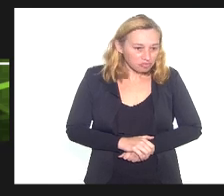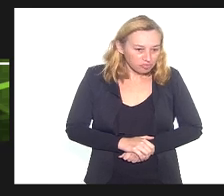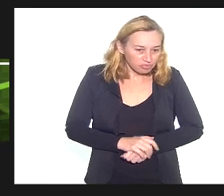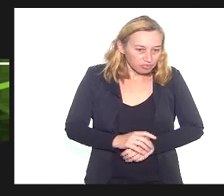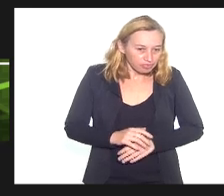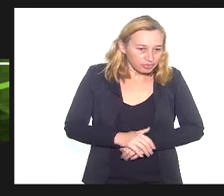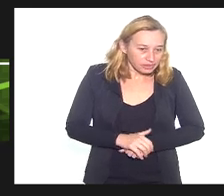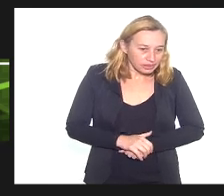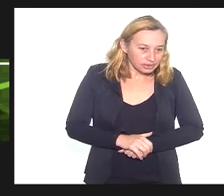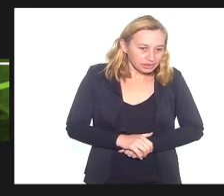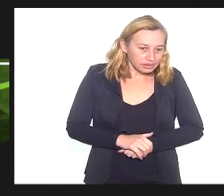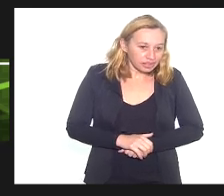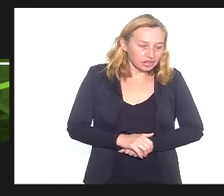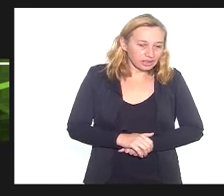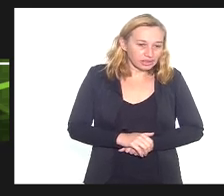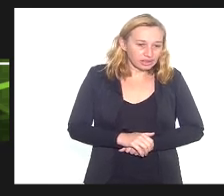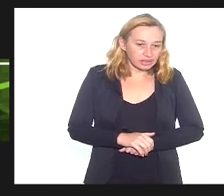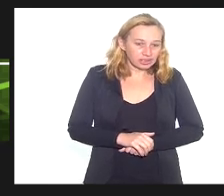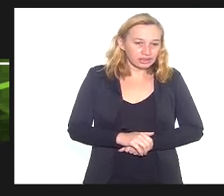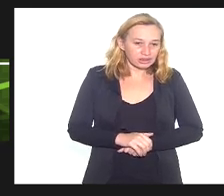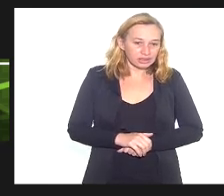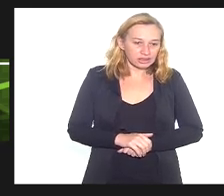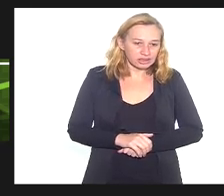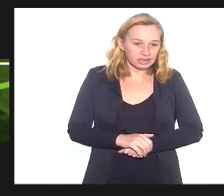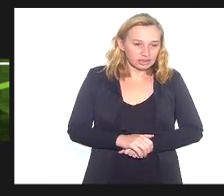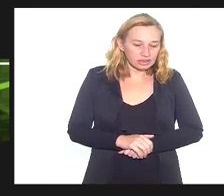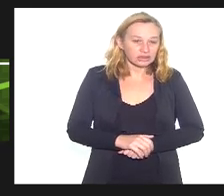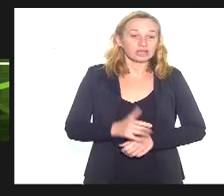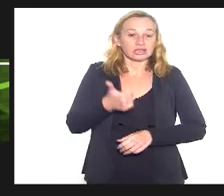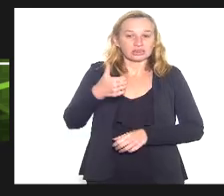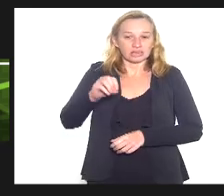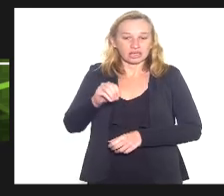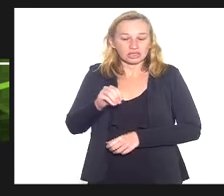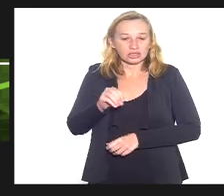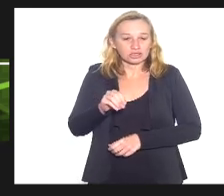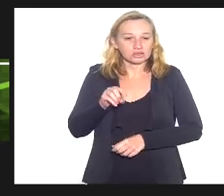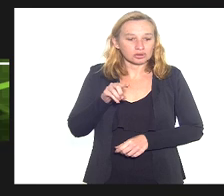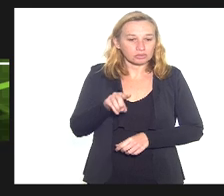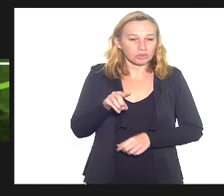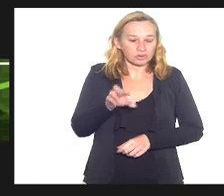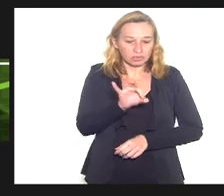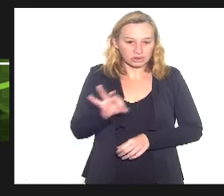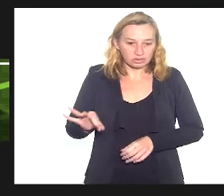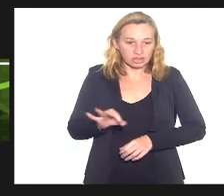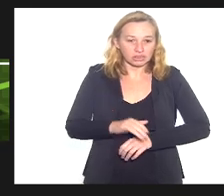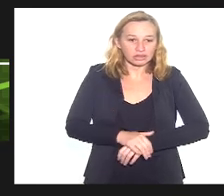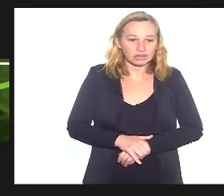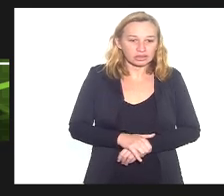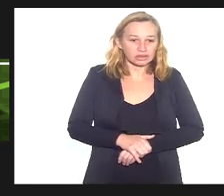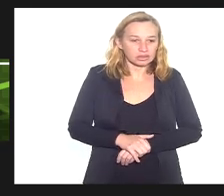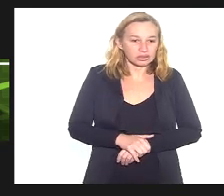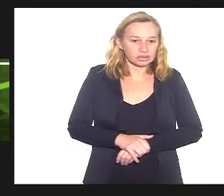Noruega para aumentar essa produção em 10 pontos percentuais.